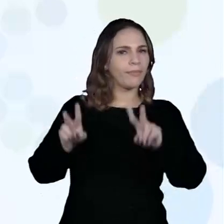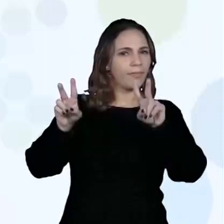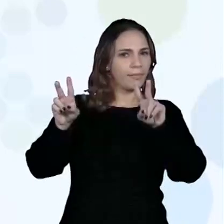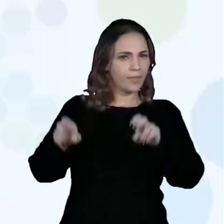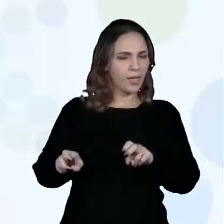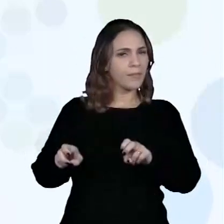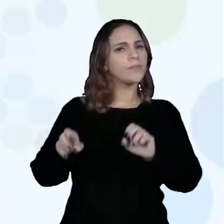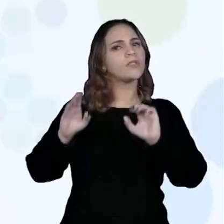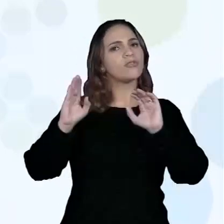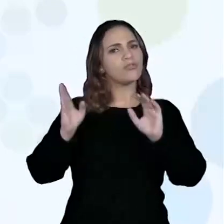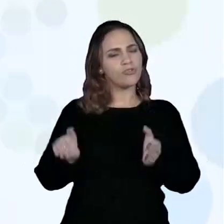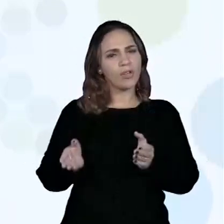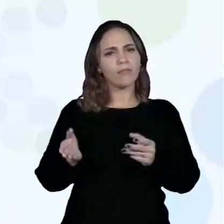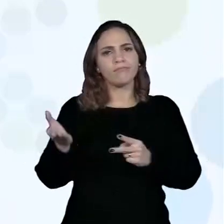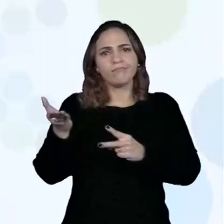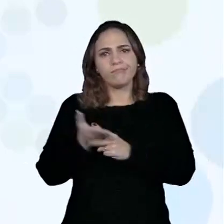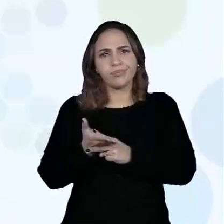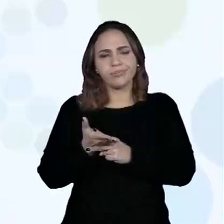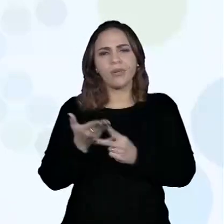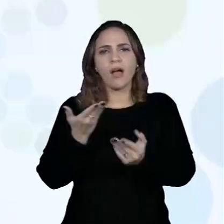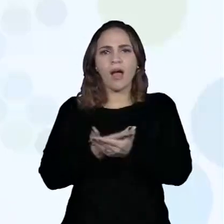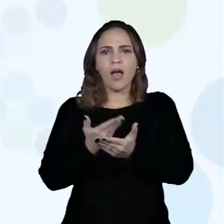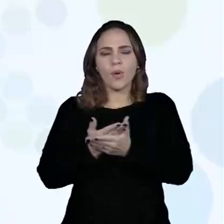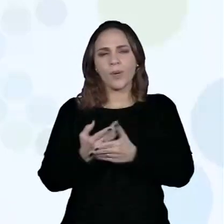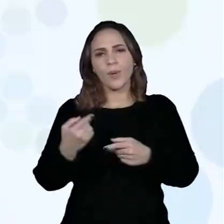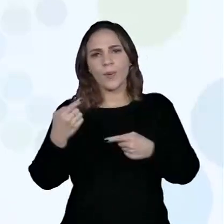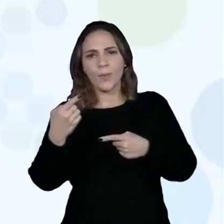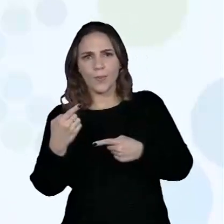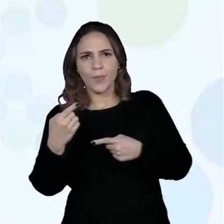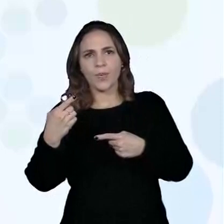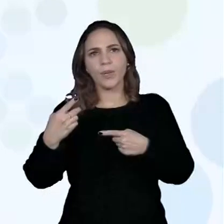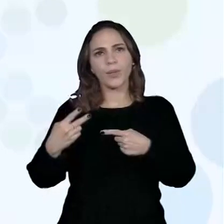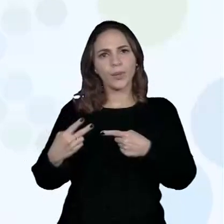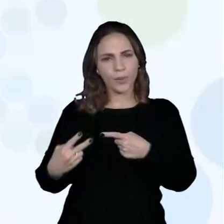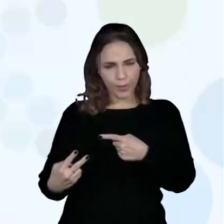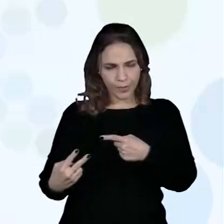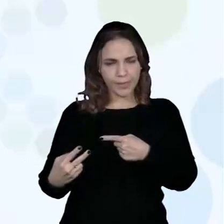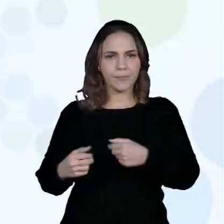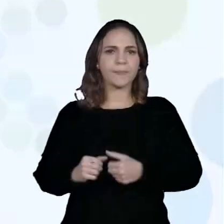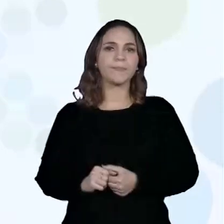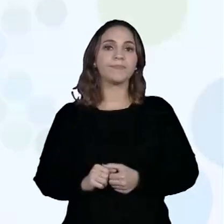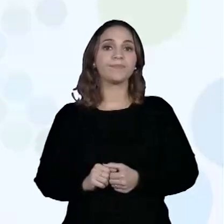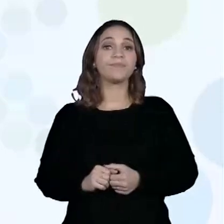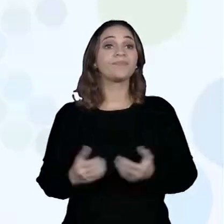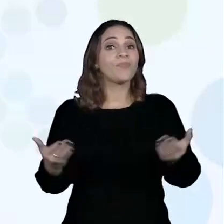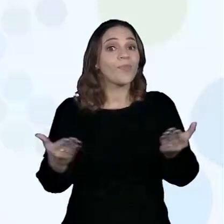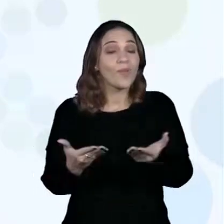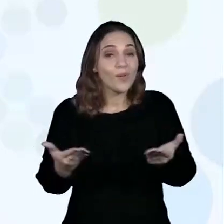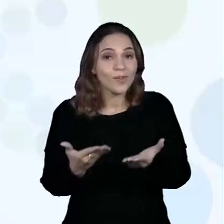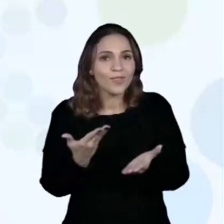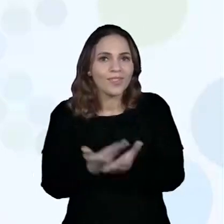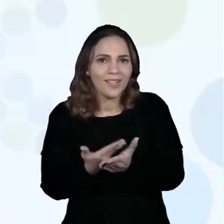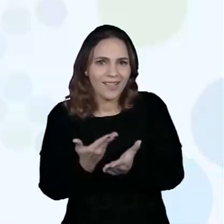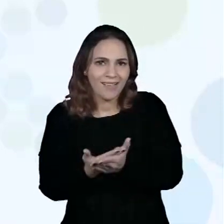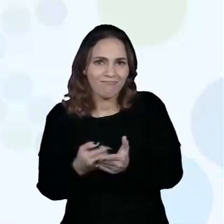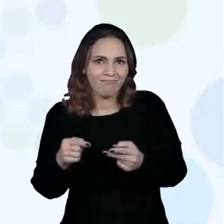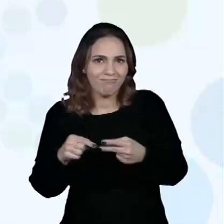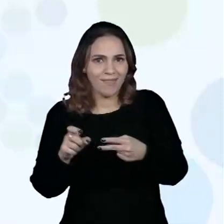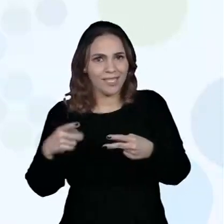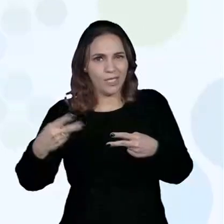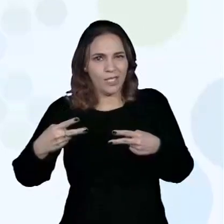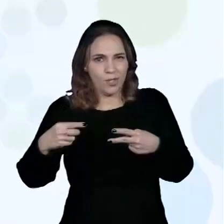foi dividido em 2 aulas, partes 1 e 2. Nesta aula, que é a parte